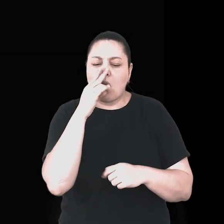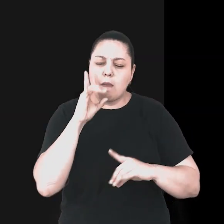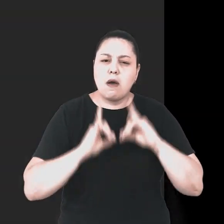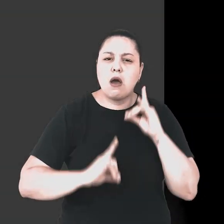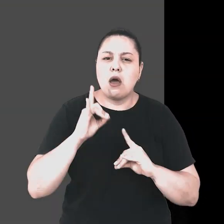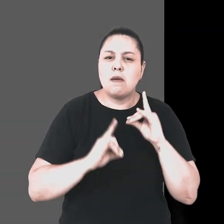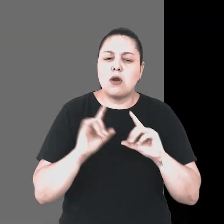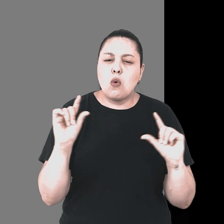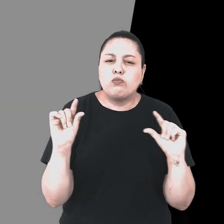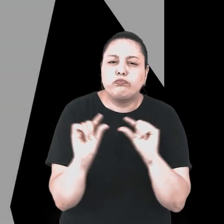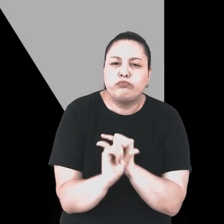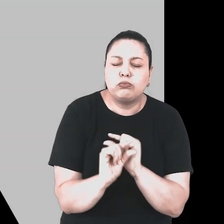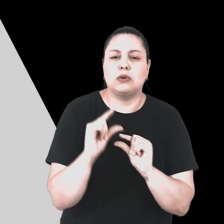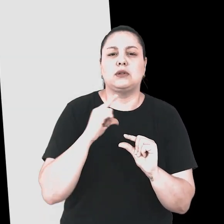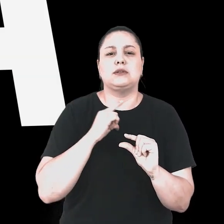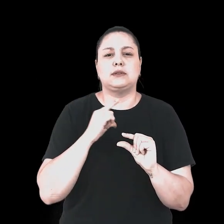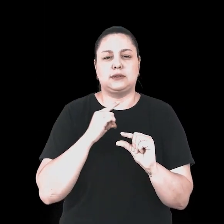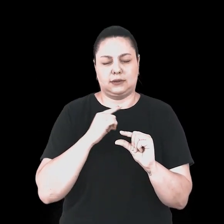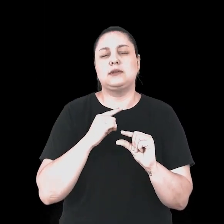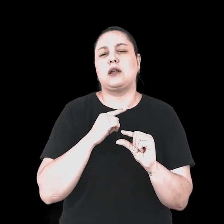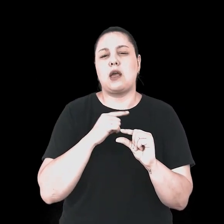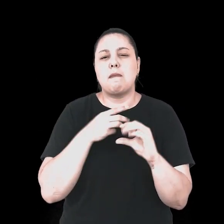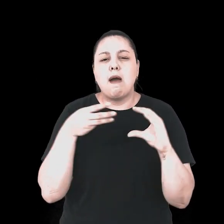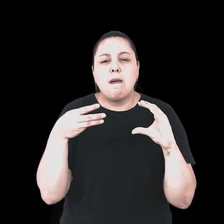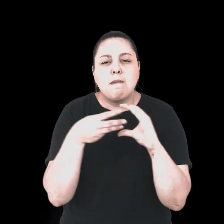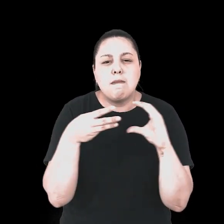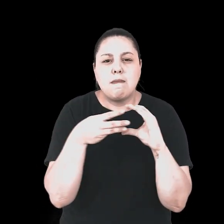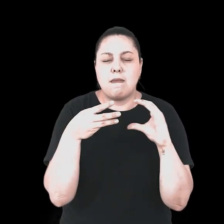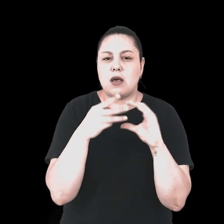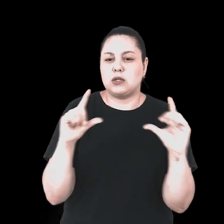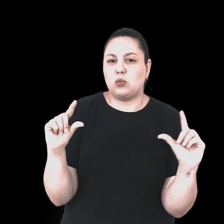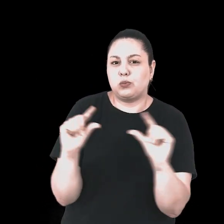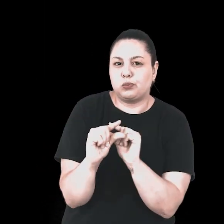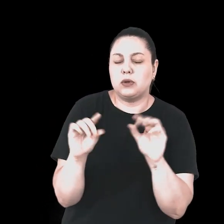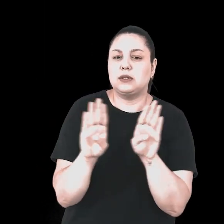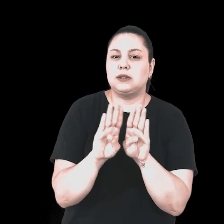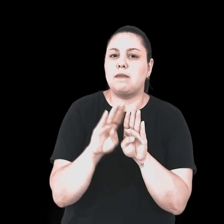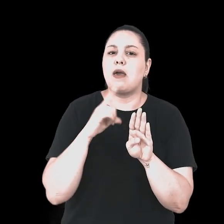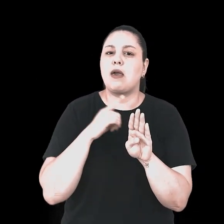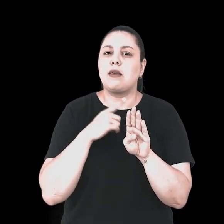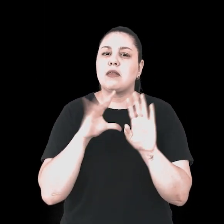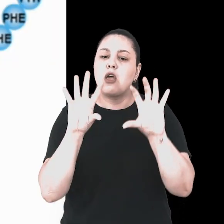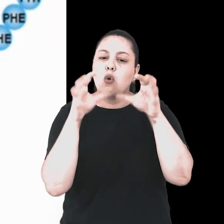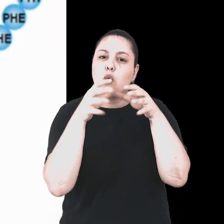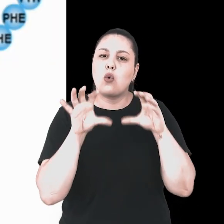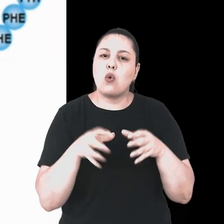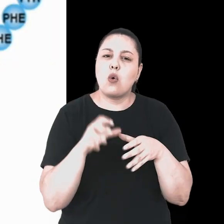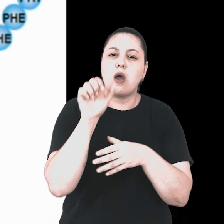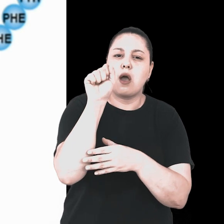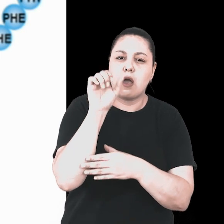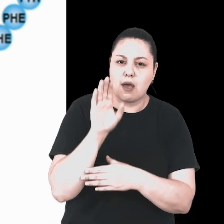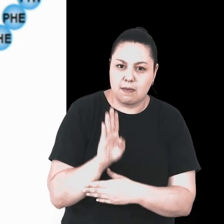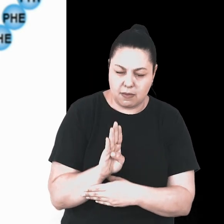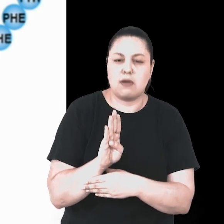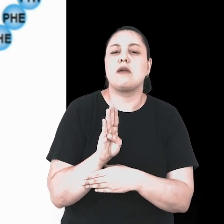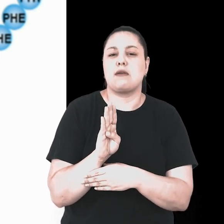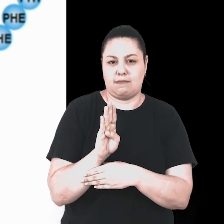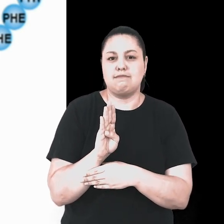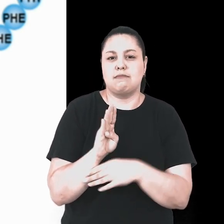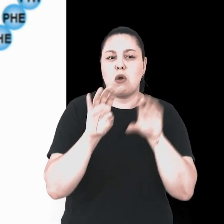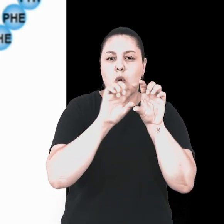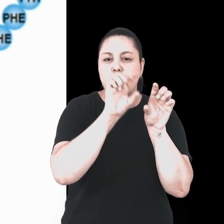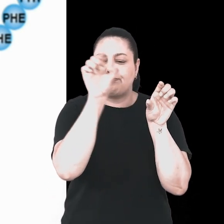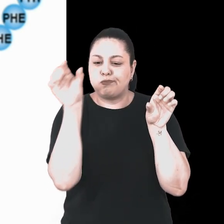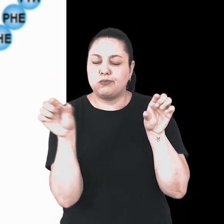relativamente pequeno, com massa molecular de 5,8 kDa, formado por uma cadeia A ou alfa com 21